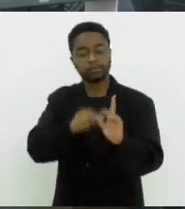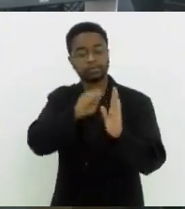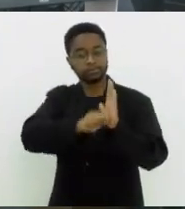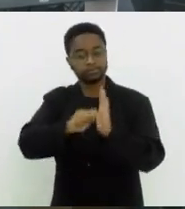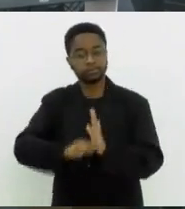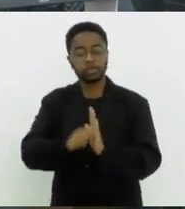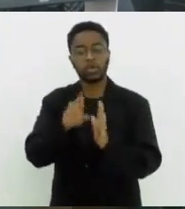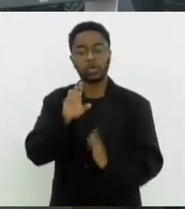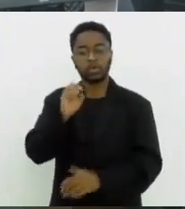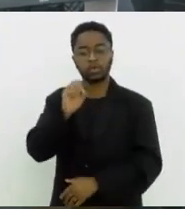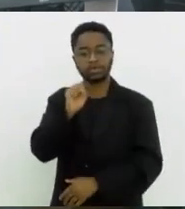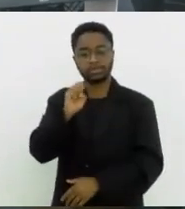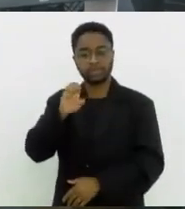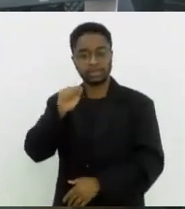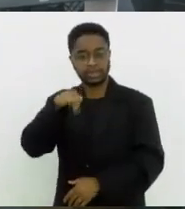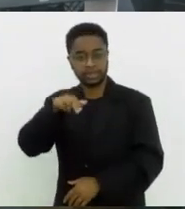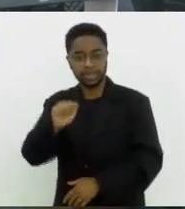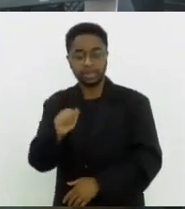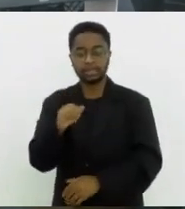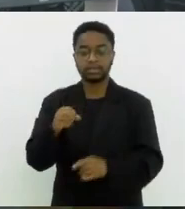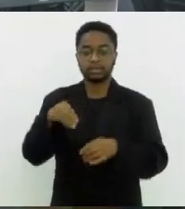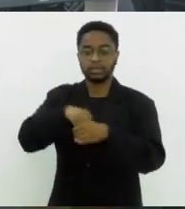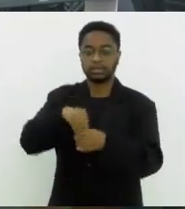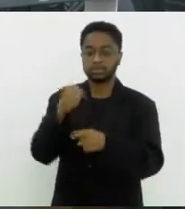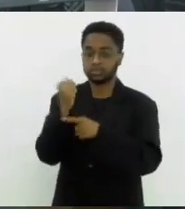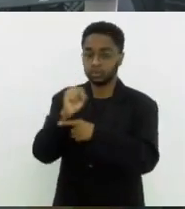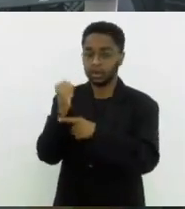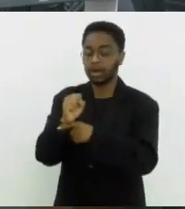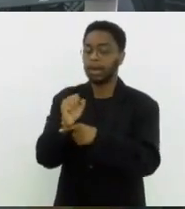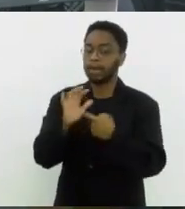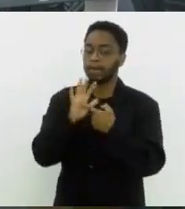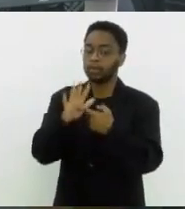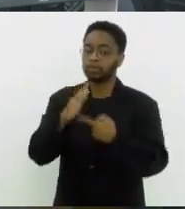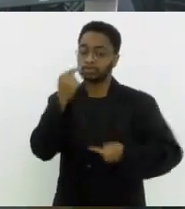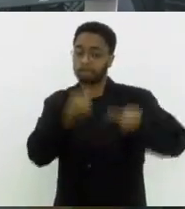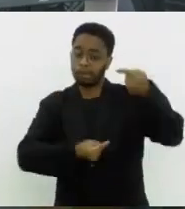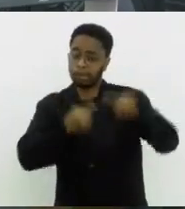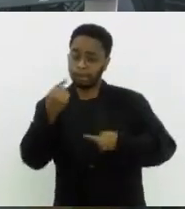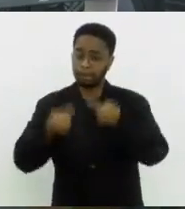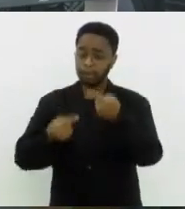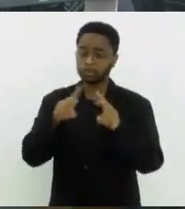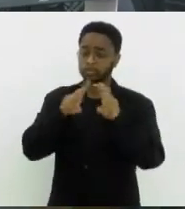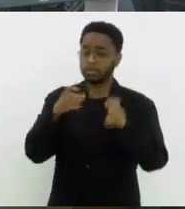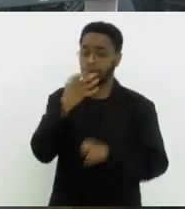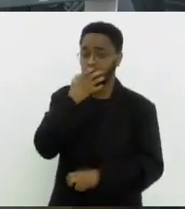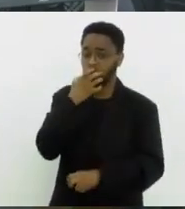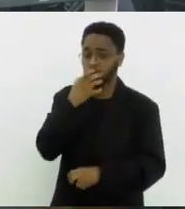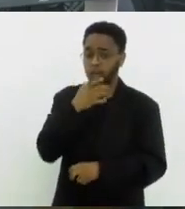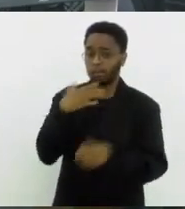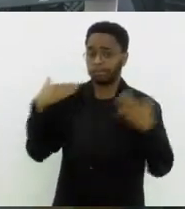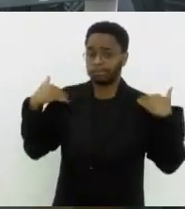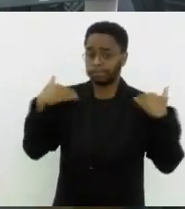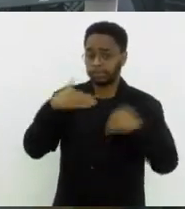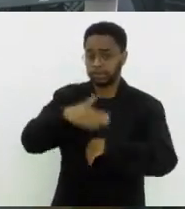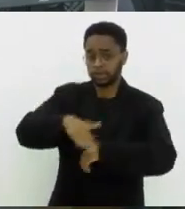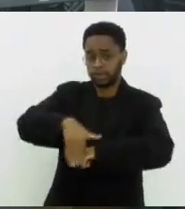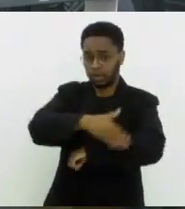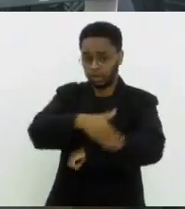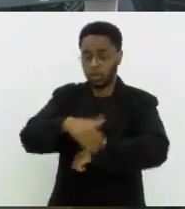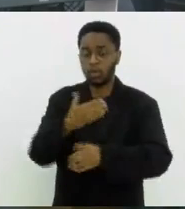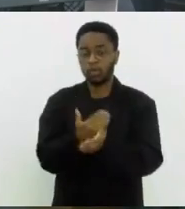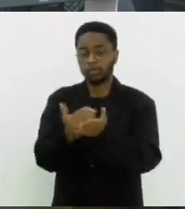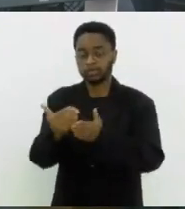Saquarema, reacendeu a polêmica sobre a circulação de cães ferozes em espaços públicos. Desde 1999, há uma lei que